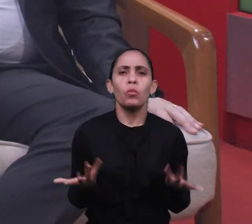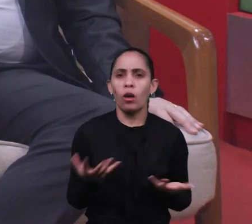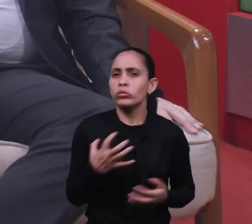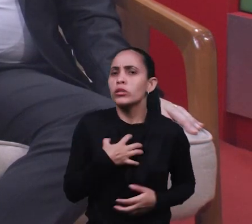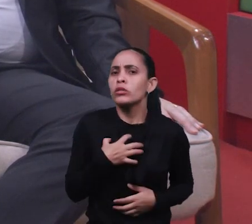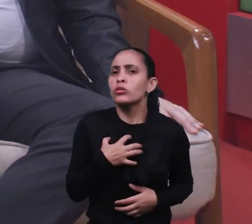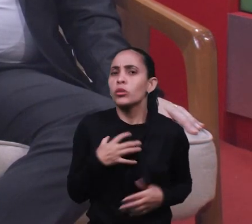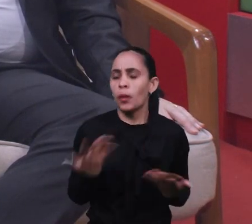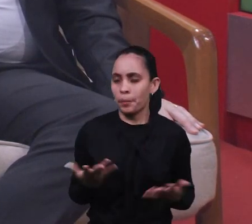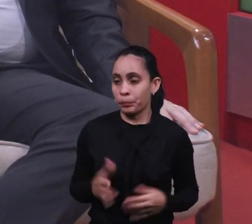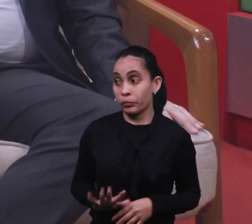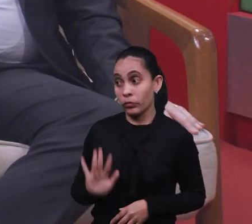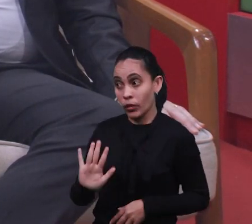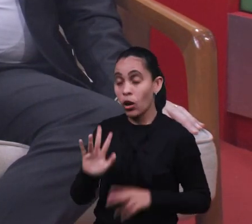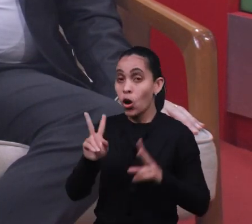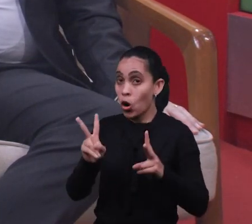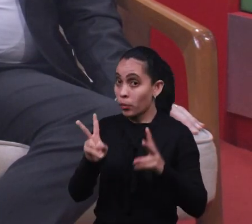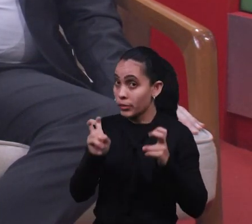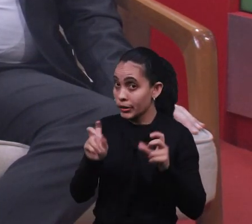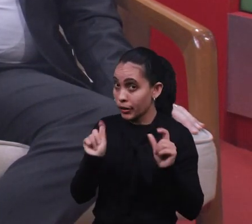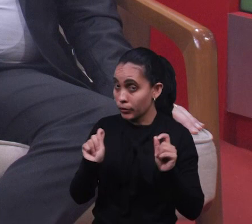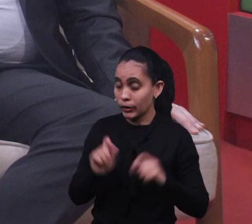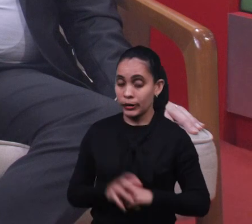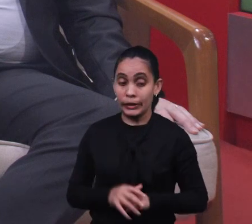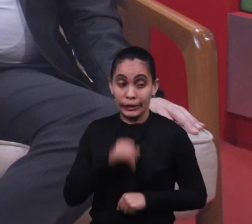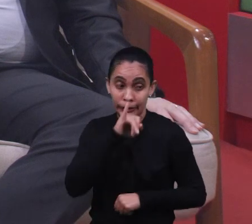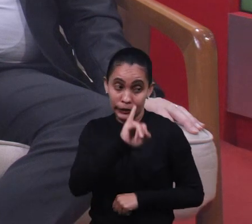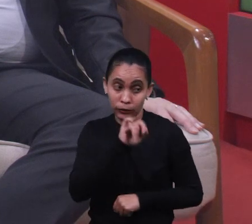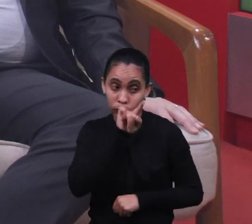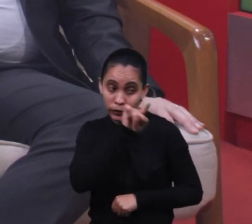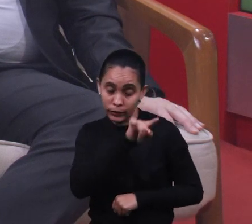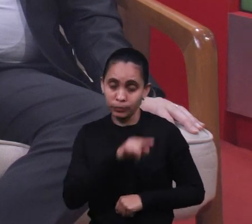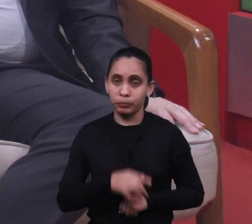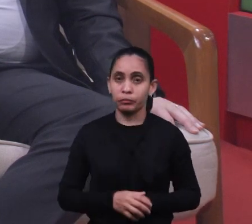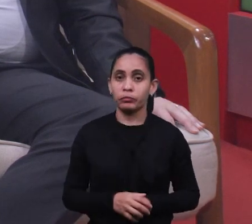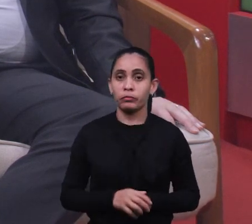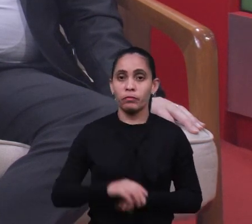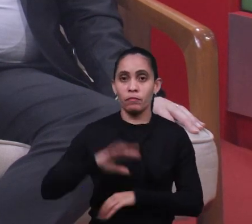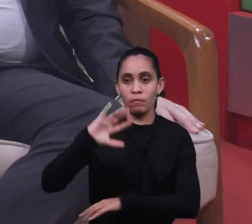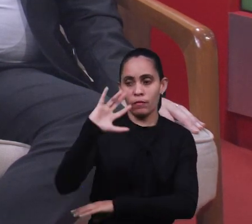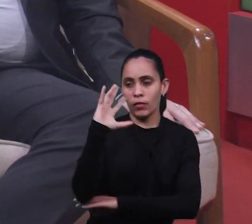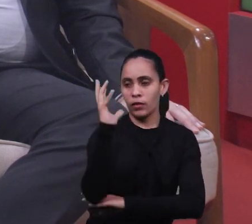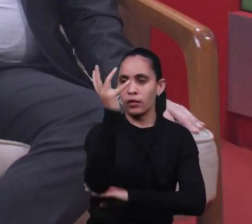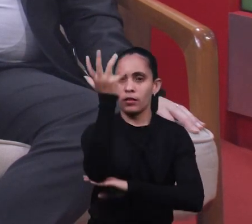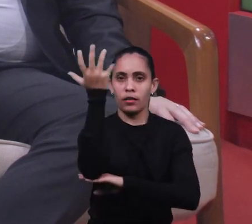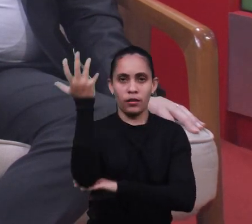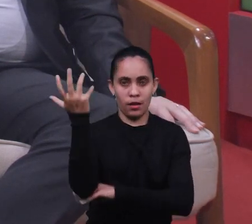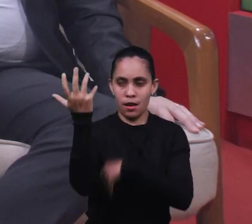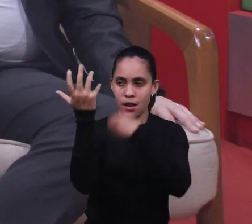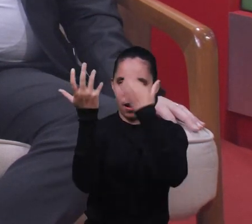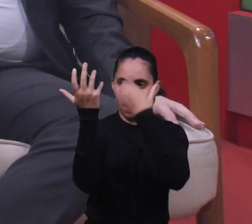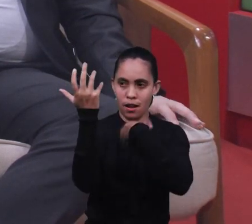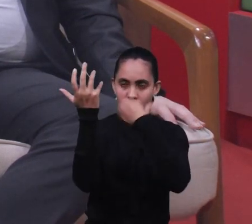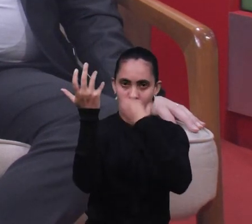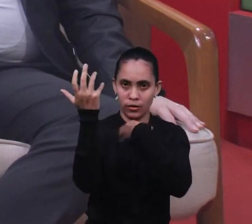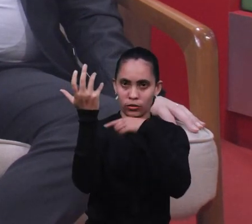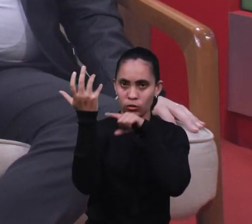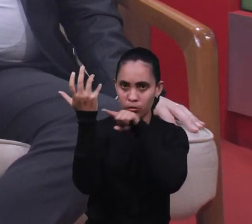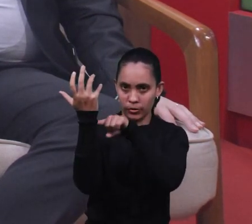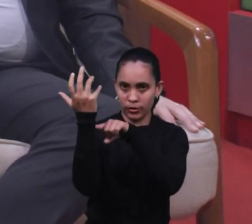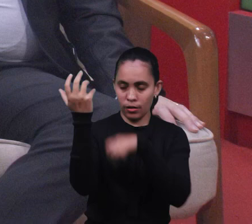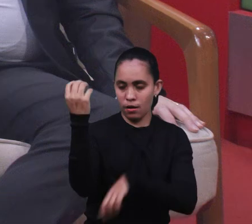se você, Sérgio, se deparar com uma macieira, um pé de